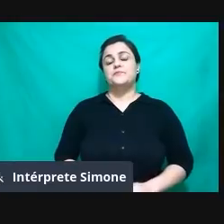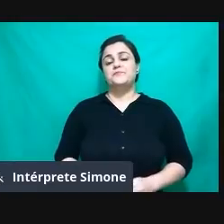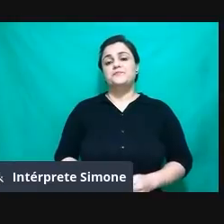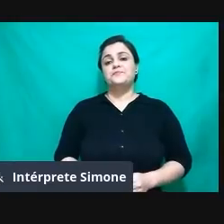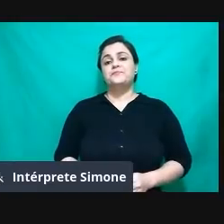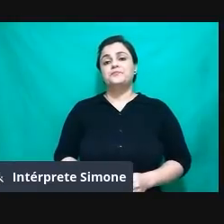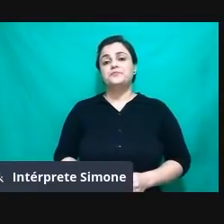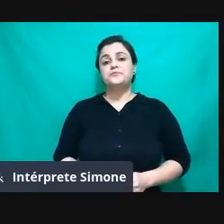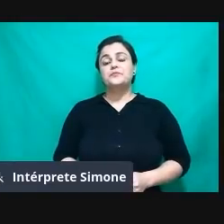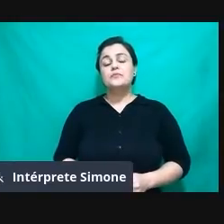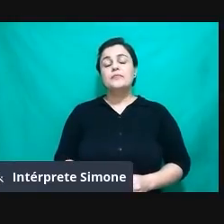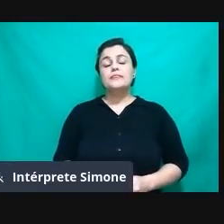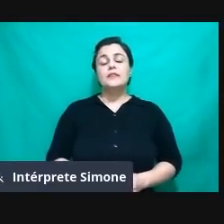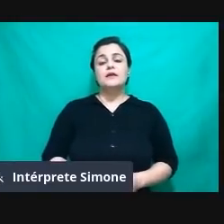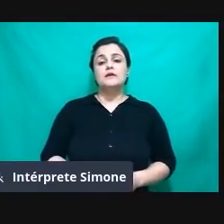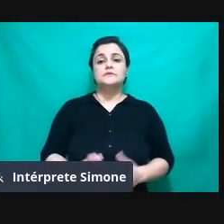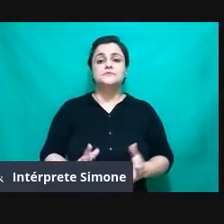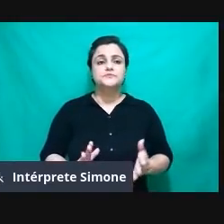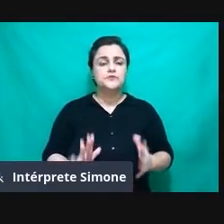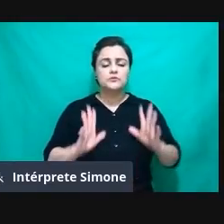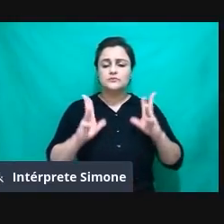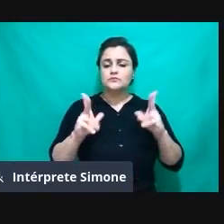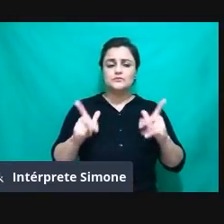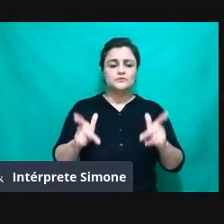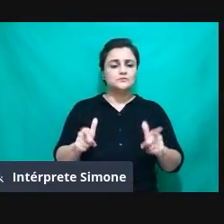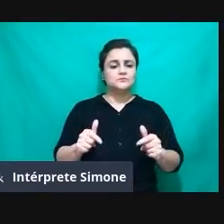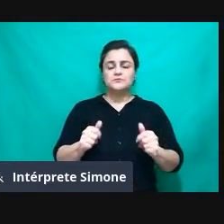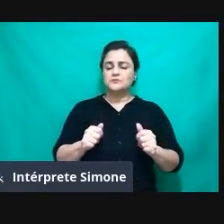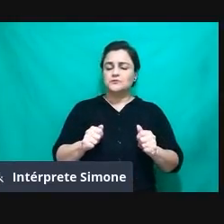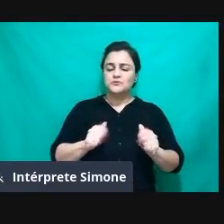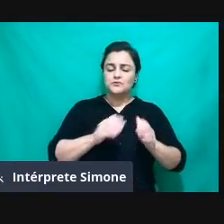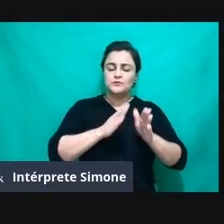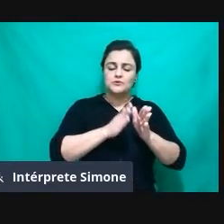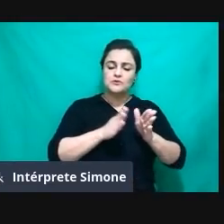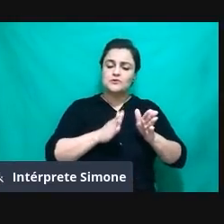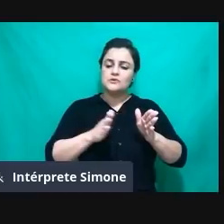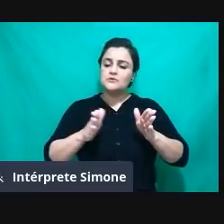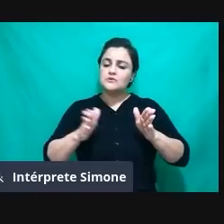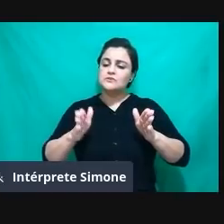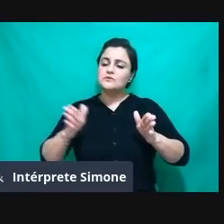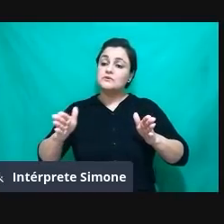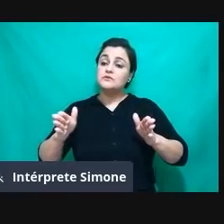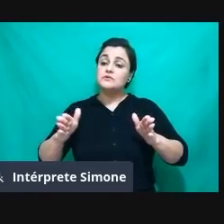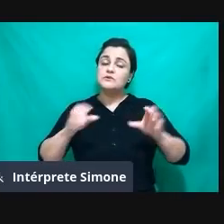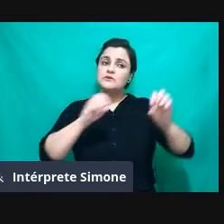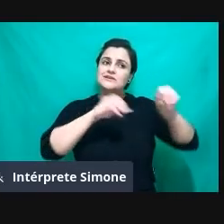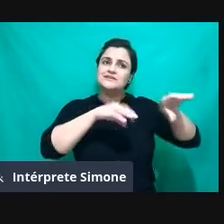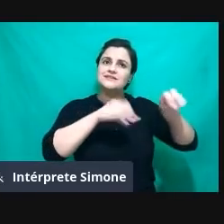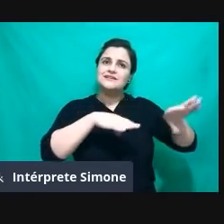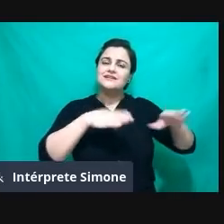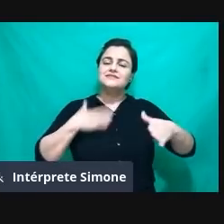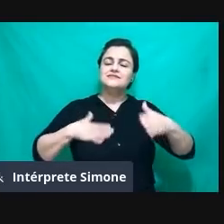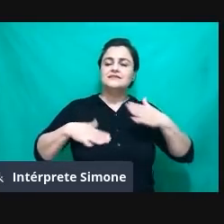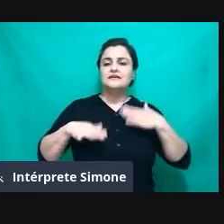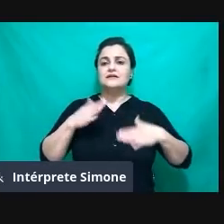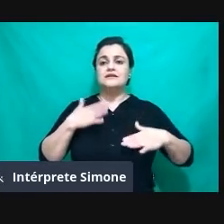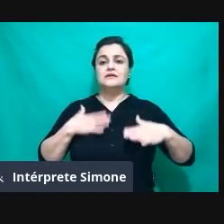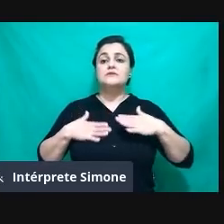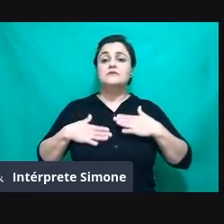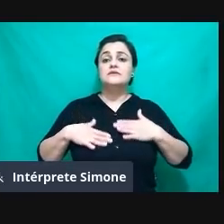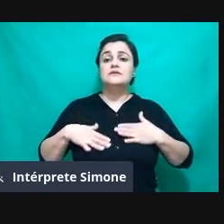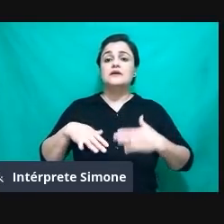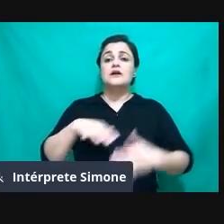podemos trazer também para os nossos alunos, que a escrita é diferente da fala, e